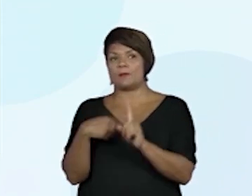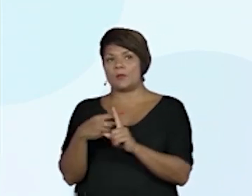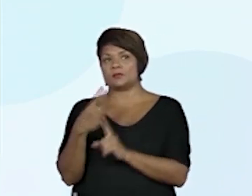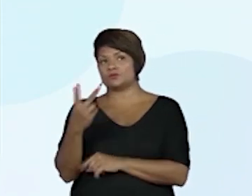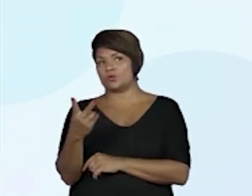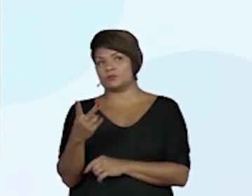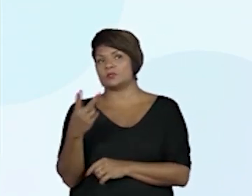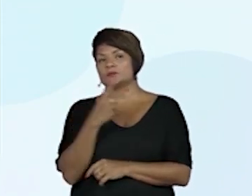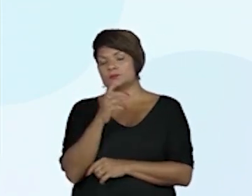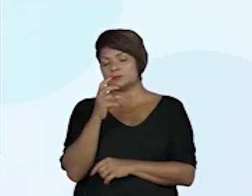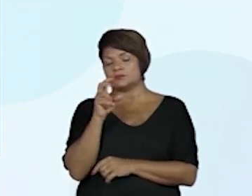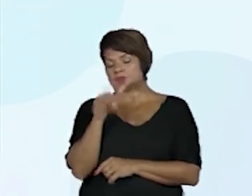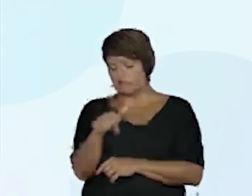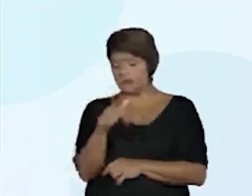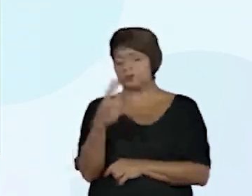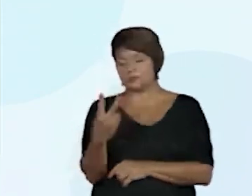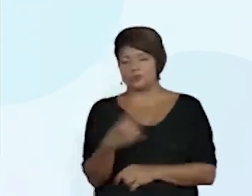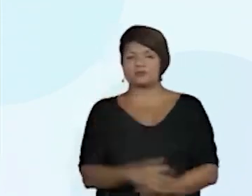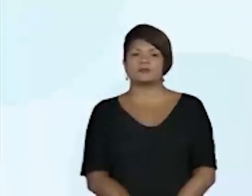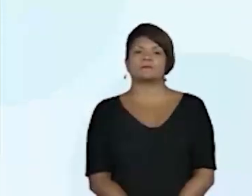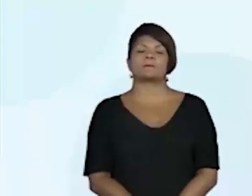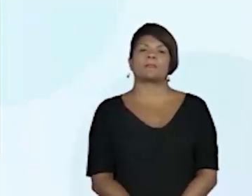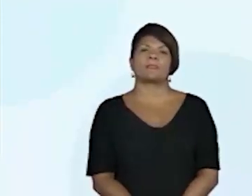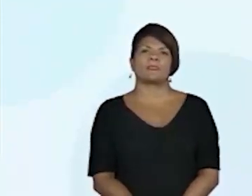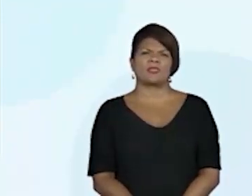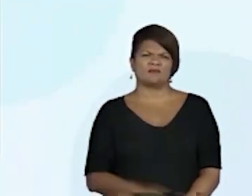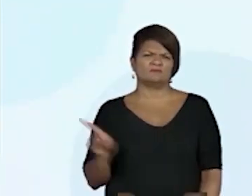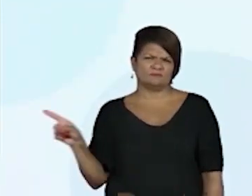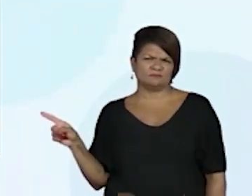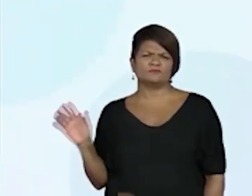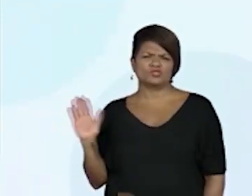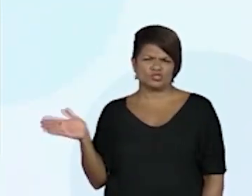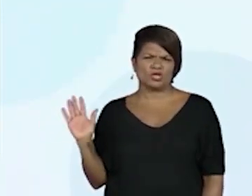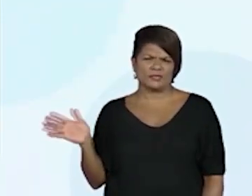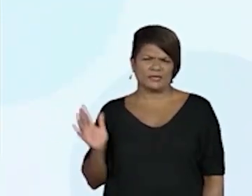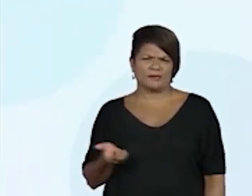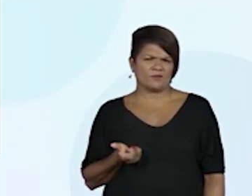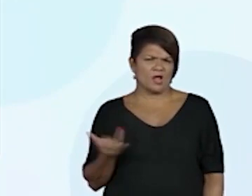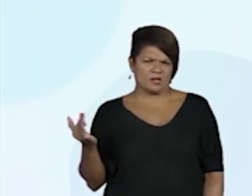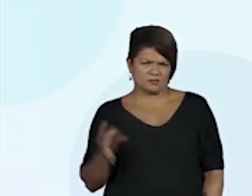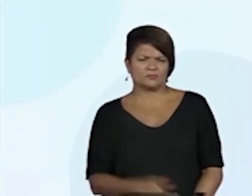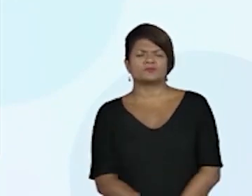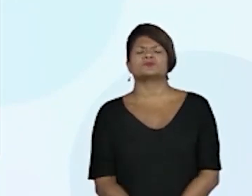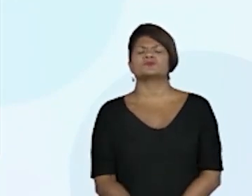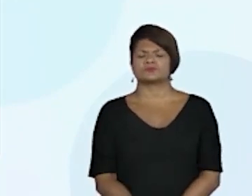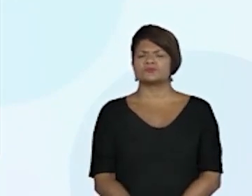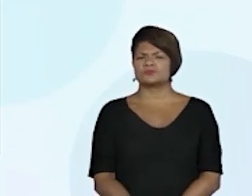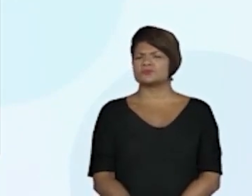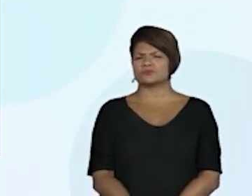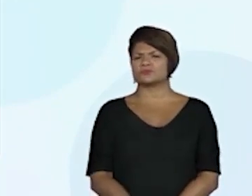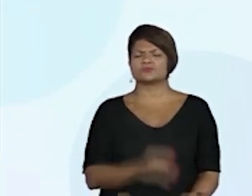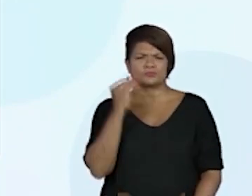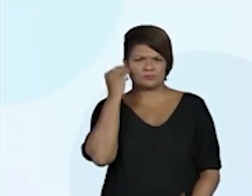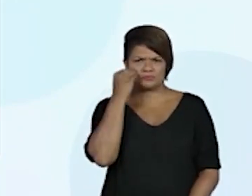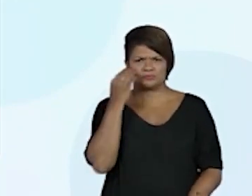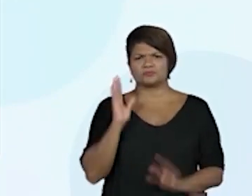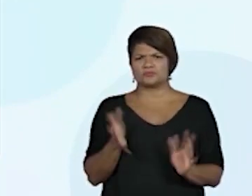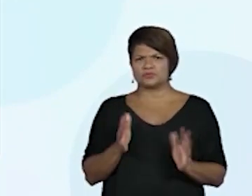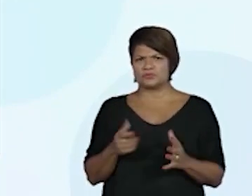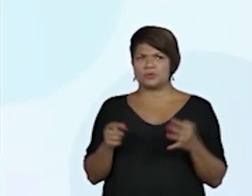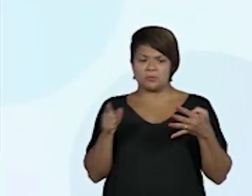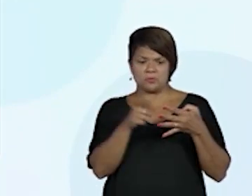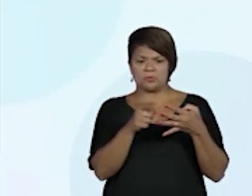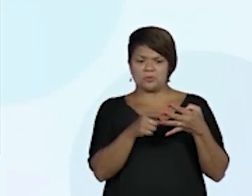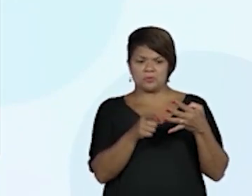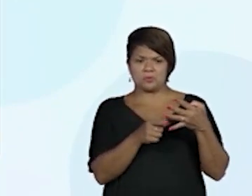Perfeito. Vamos no próximo? Acho que deu aqui o 72 tá bastante, bom, né? Tivemos aí uma, duas, três,